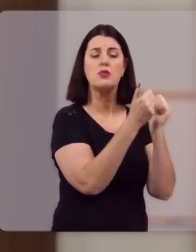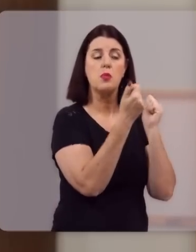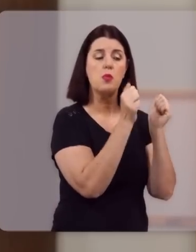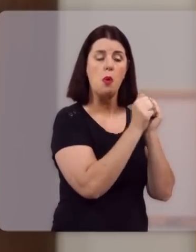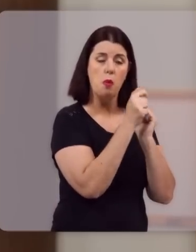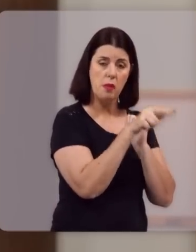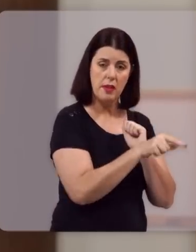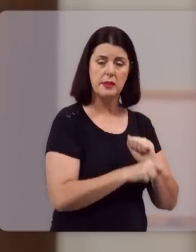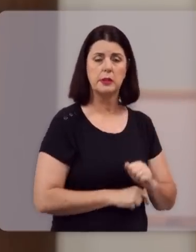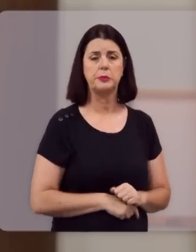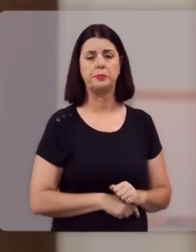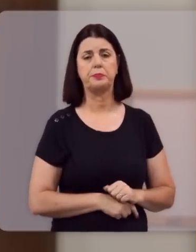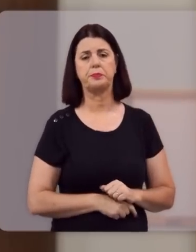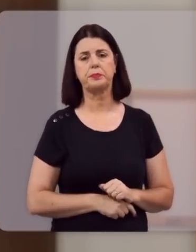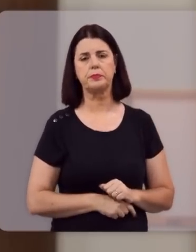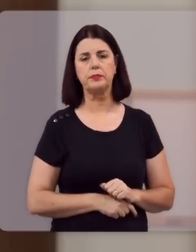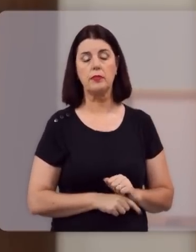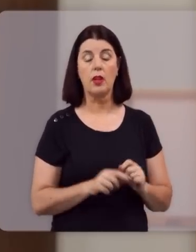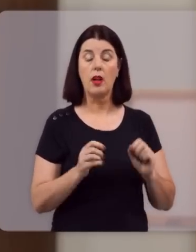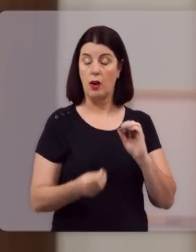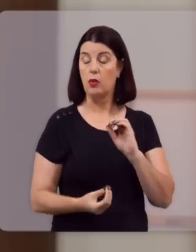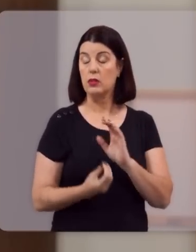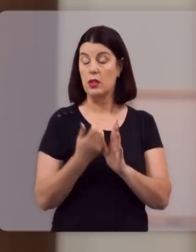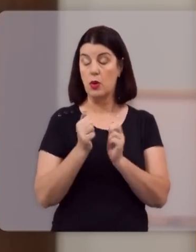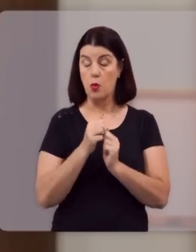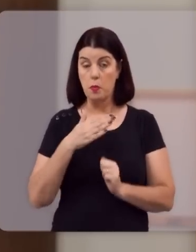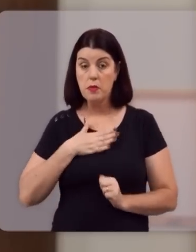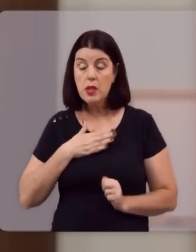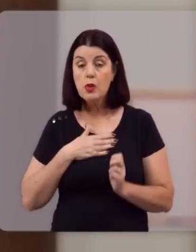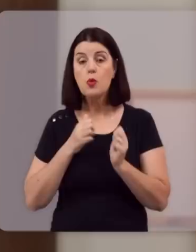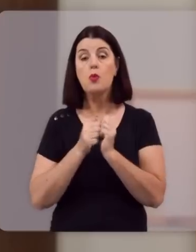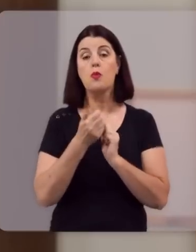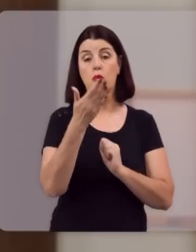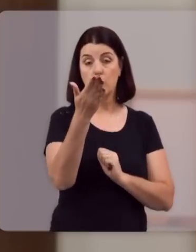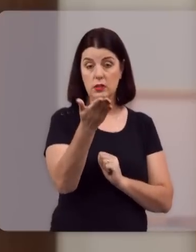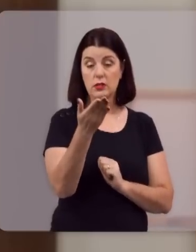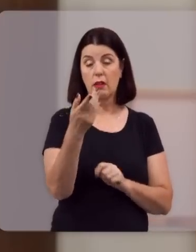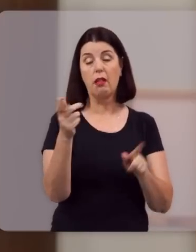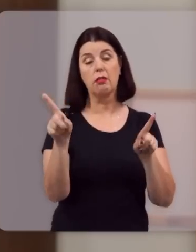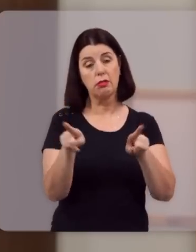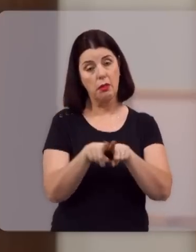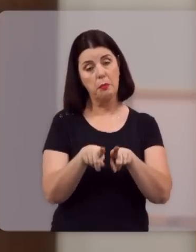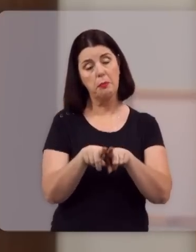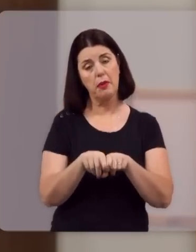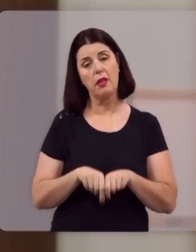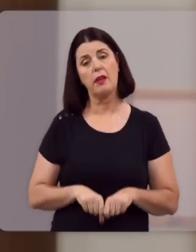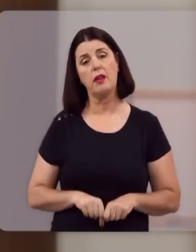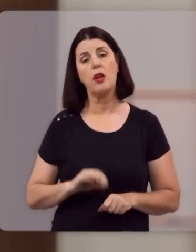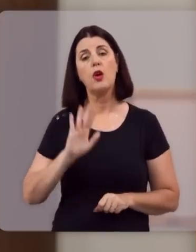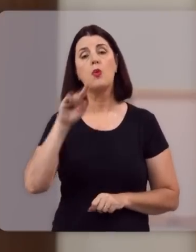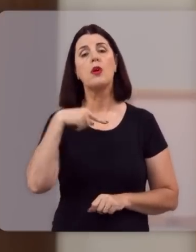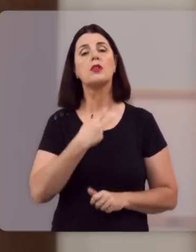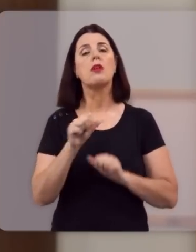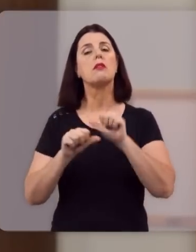cativas, prisioneiras. Foi isso que aconteceu comigo, é isso que aconteceu com você possivelmente,